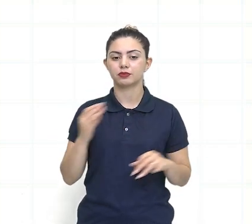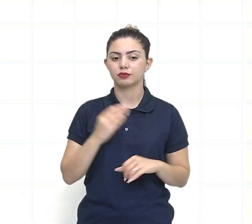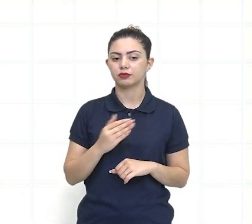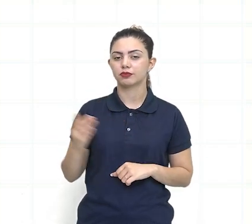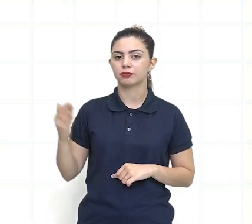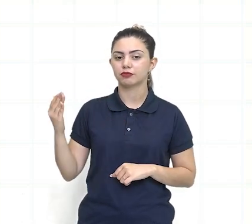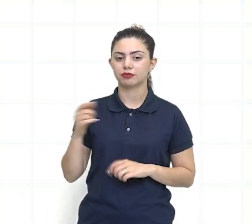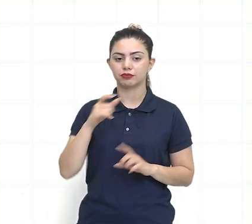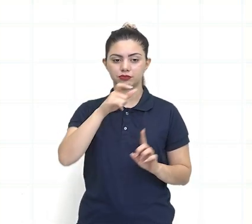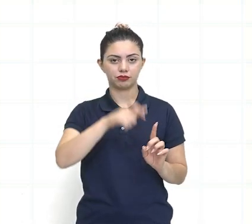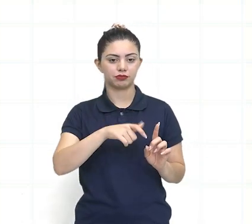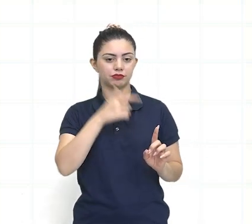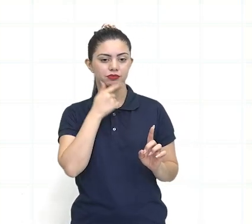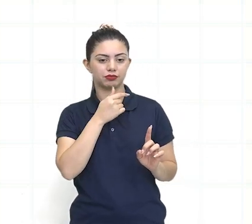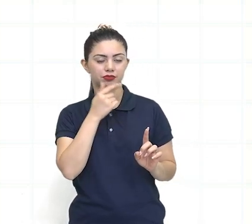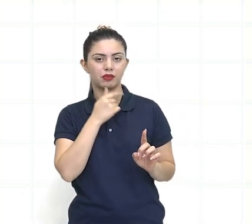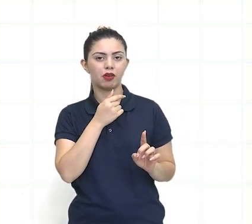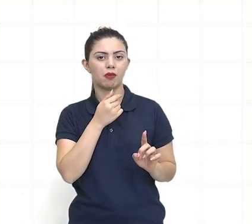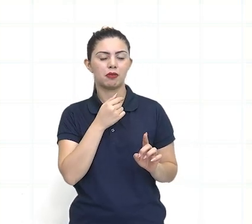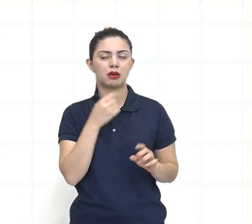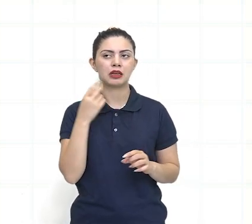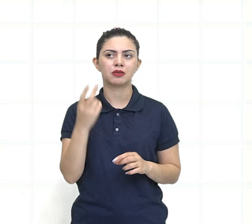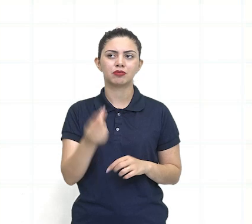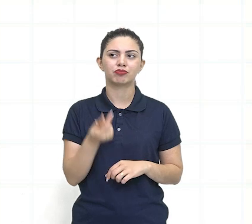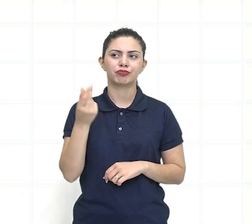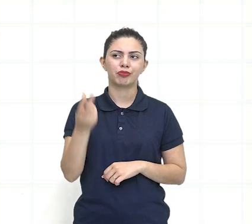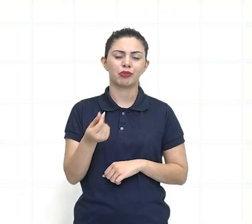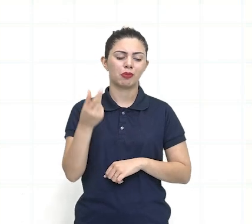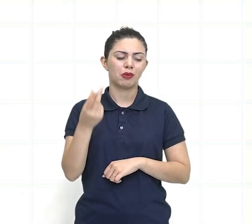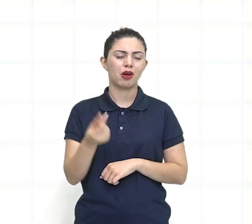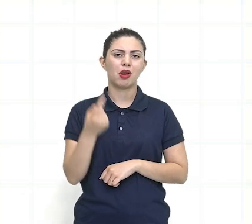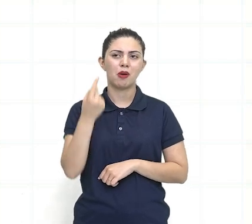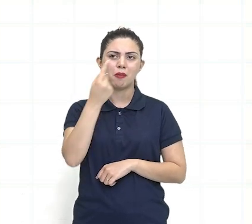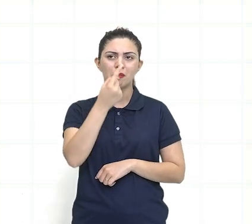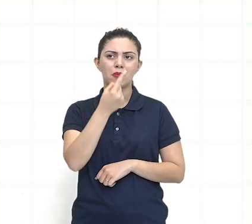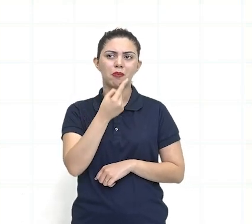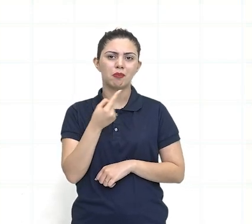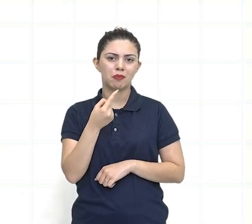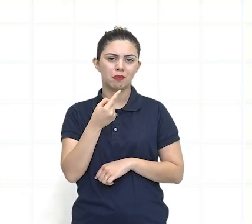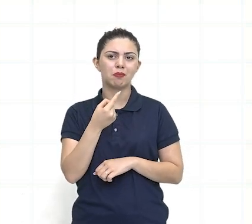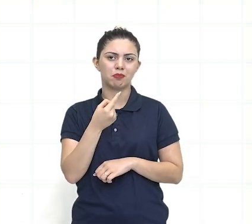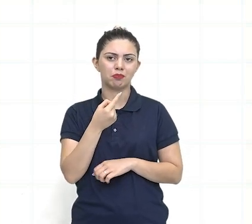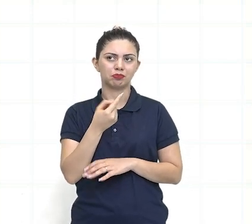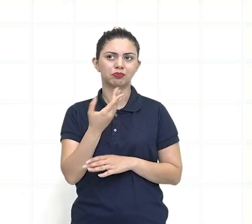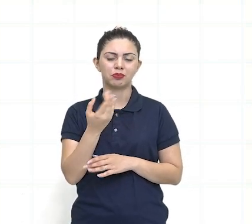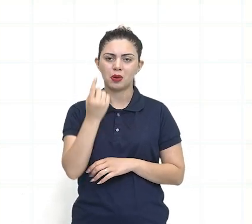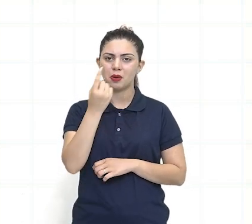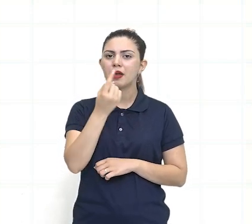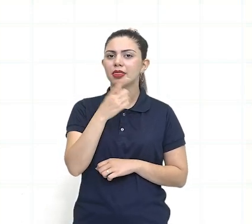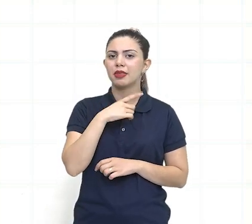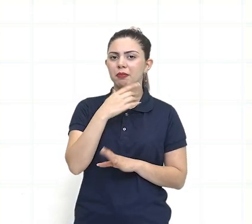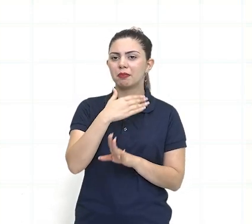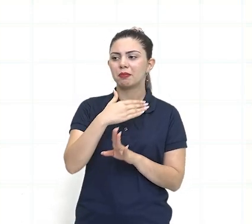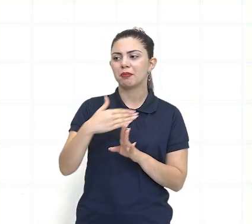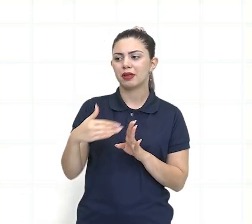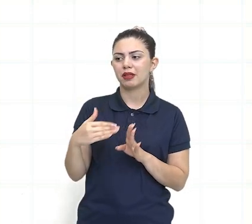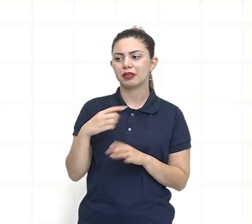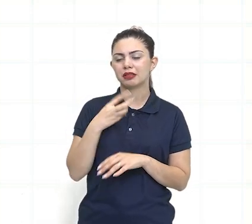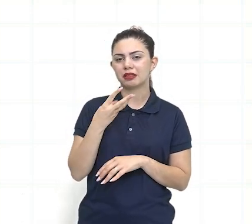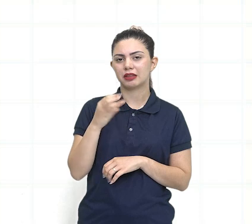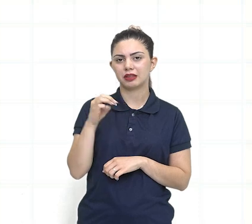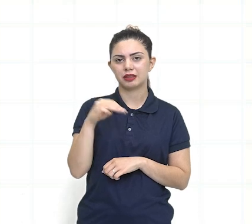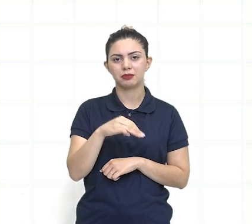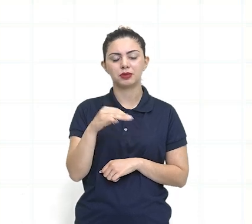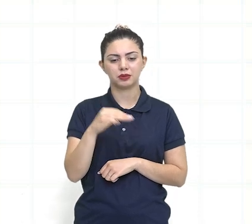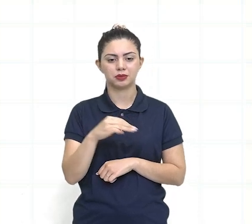ele esperou uma meia hora. Quanto tempo ele esperou? Aproximadamente meia hora. Eu tenho o